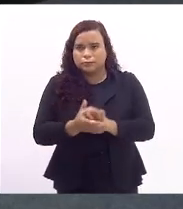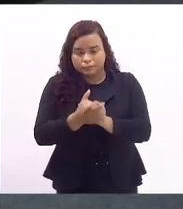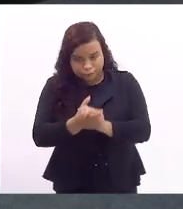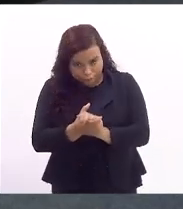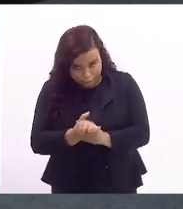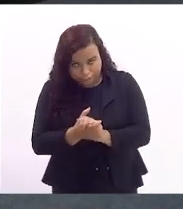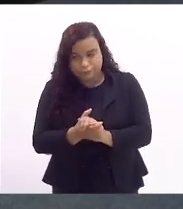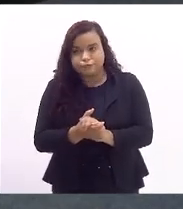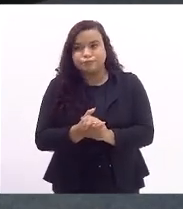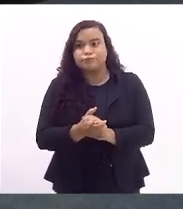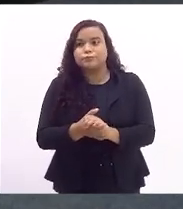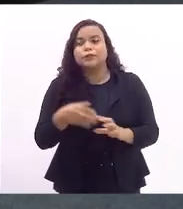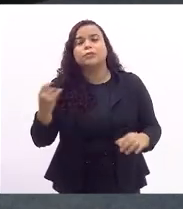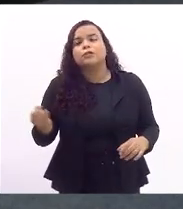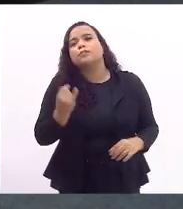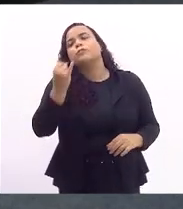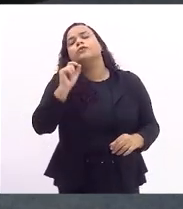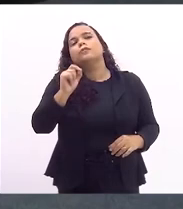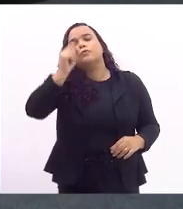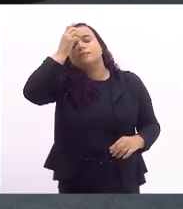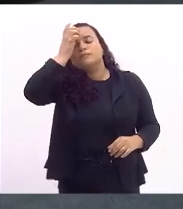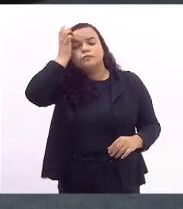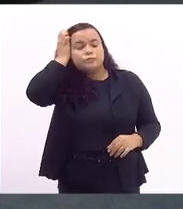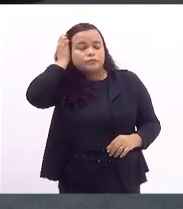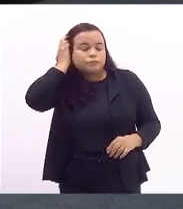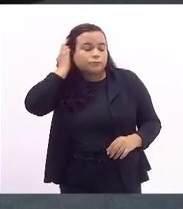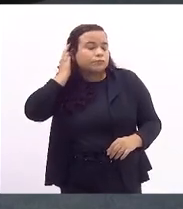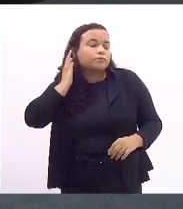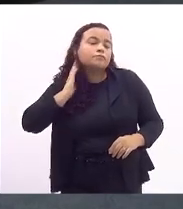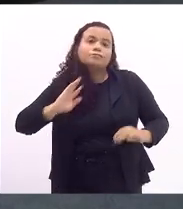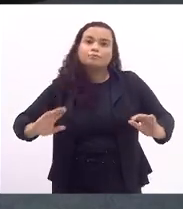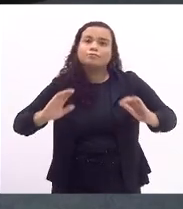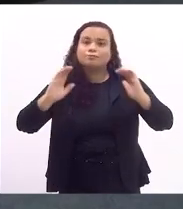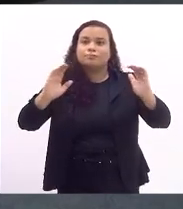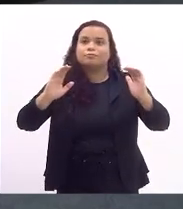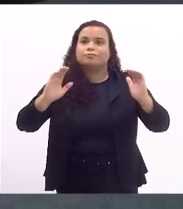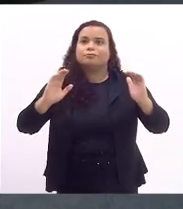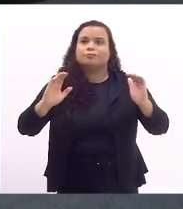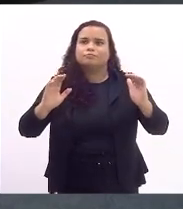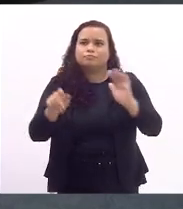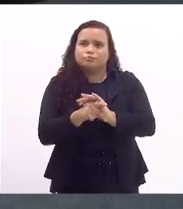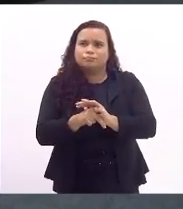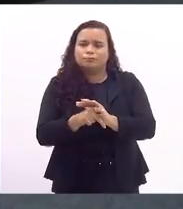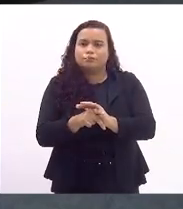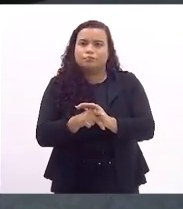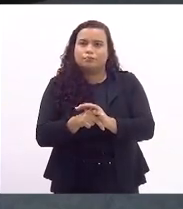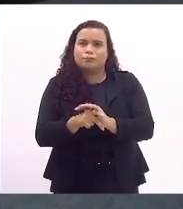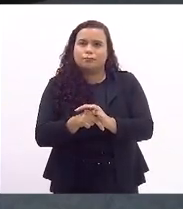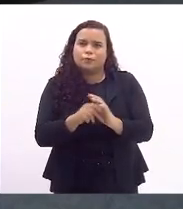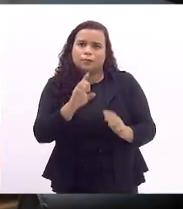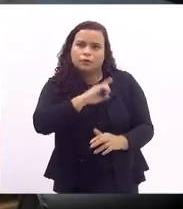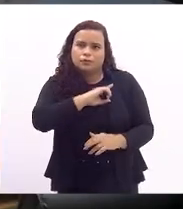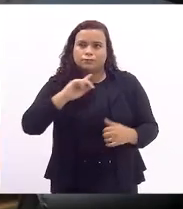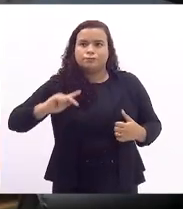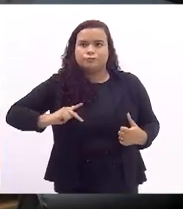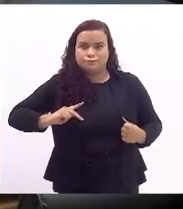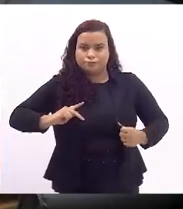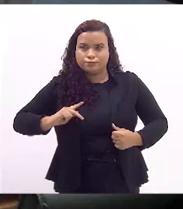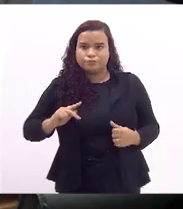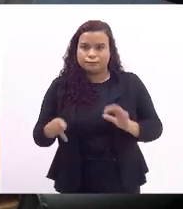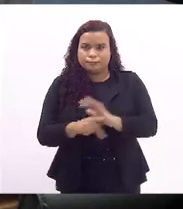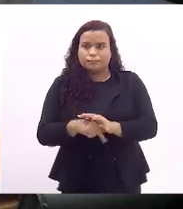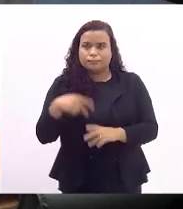saudar a importância a magnitude da nossa Defensoria